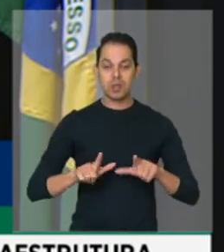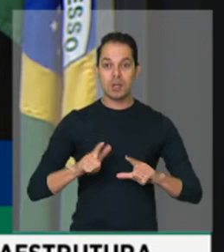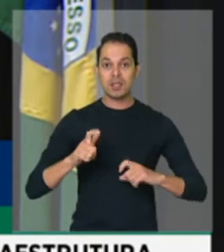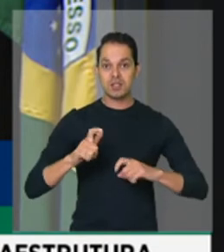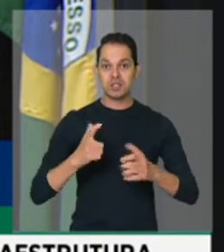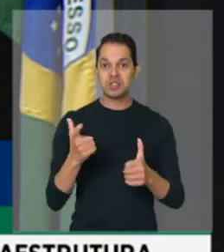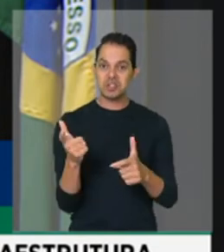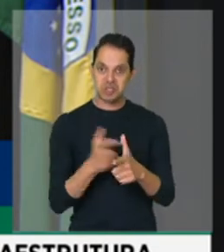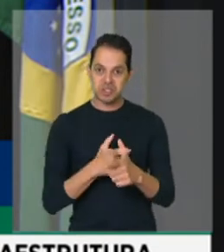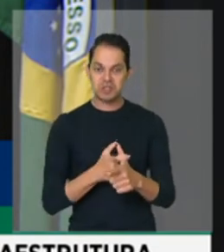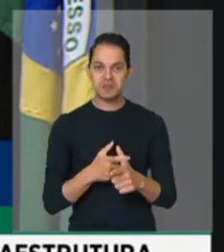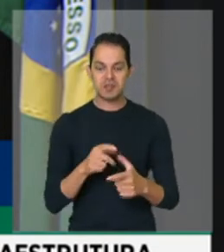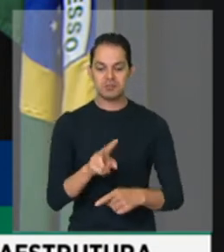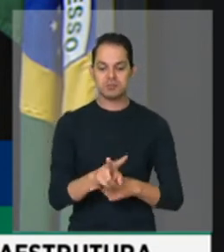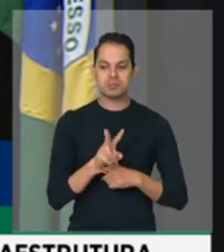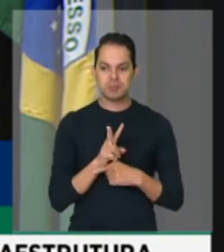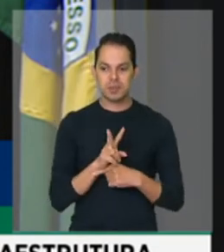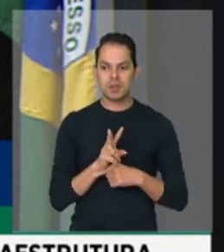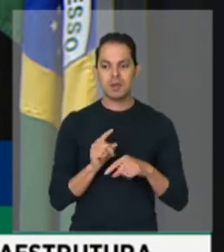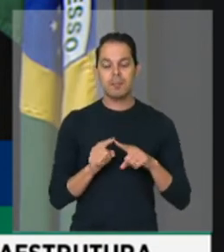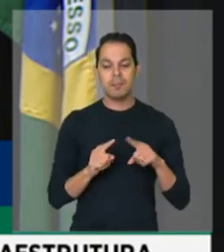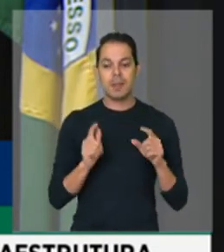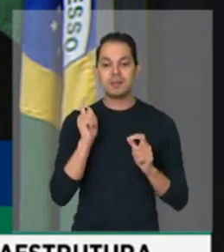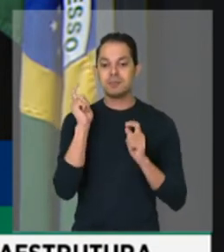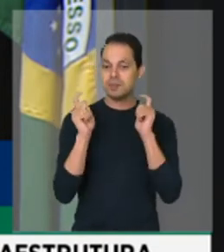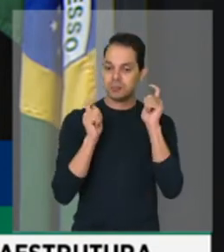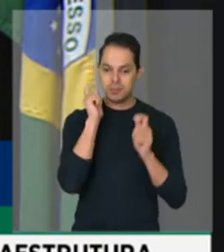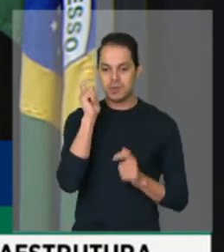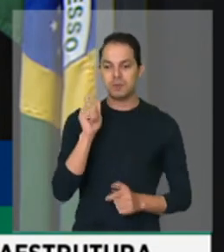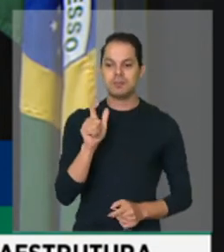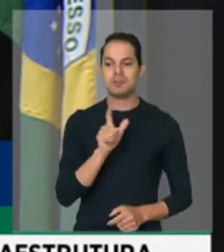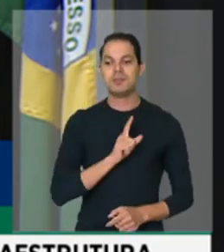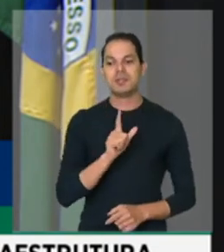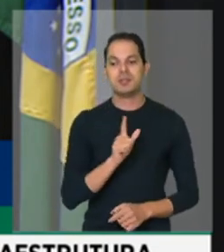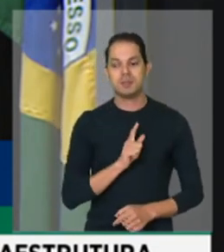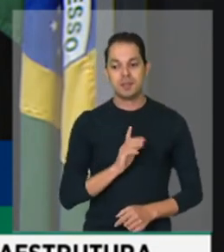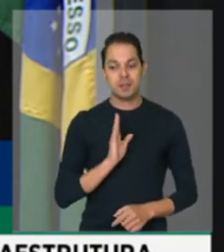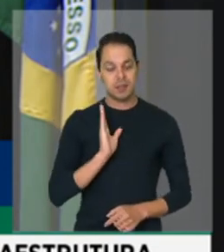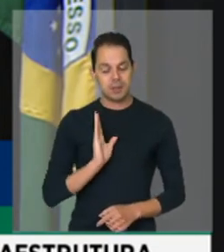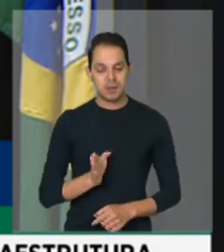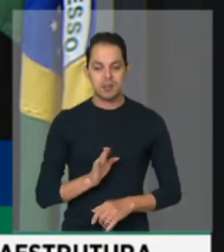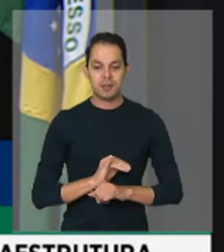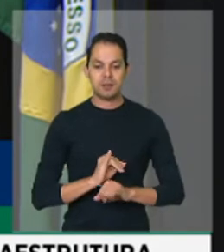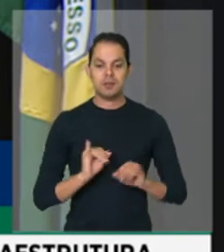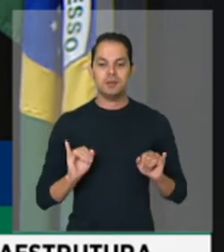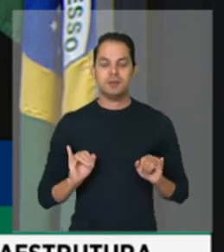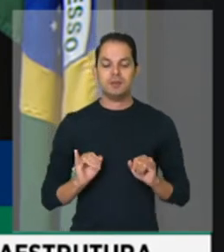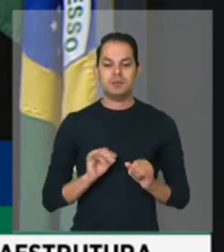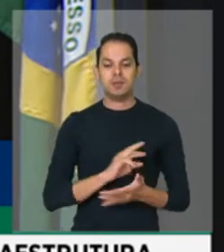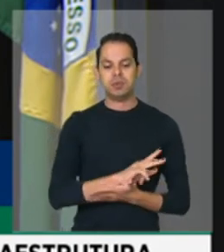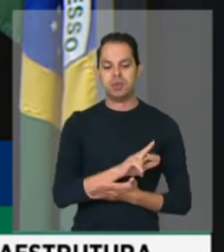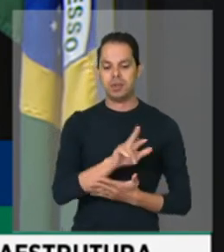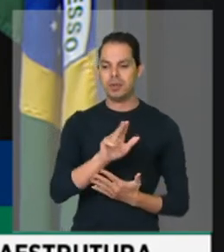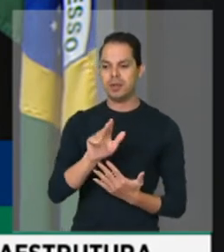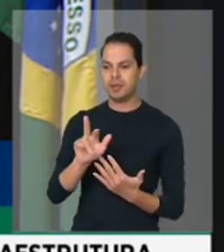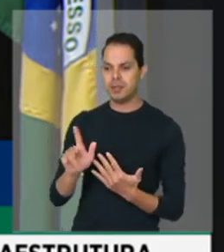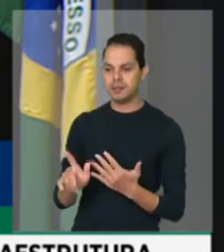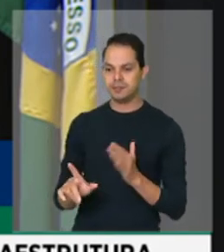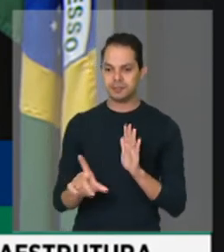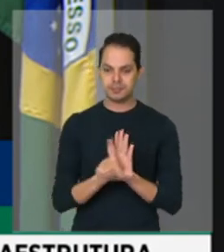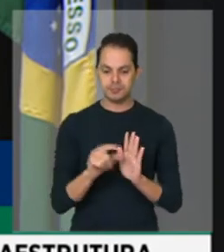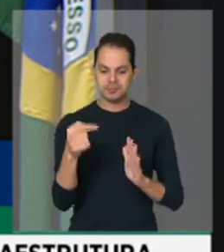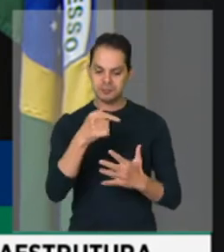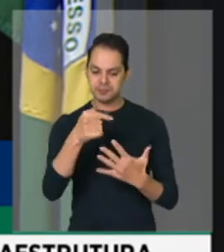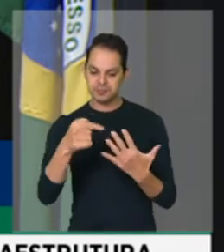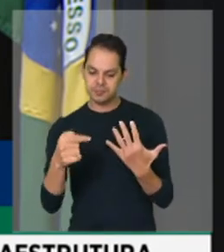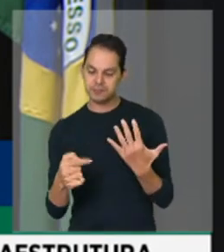isso. Mas a preocupação ficou ressaltada. Ficou ressaltada numa série de dispositivos que